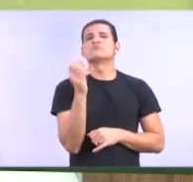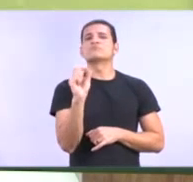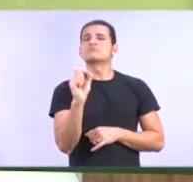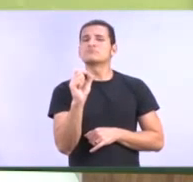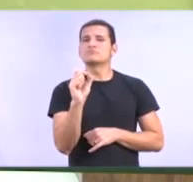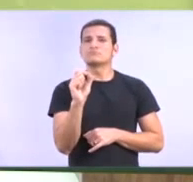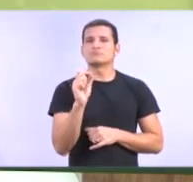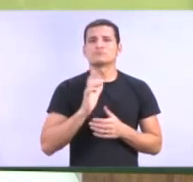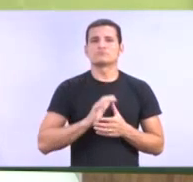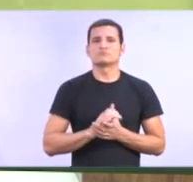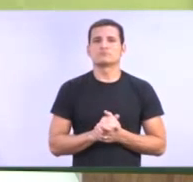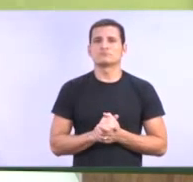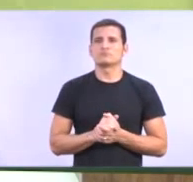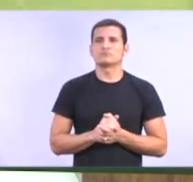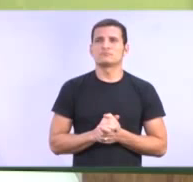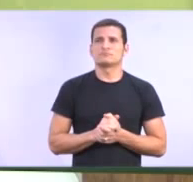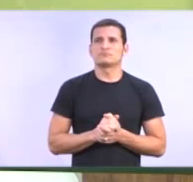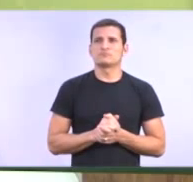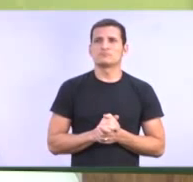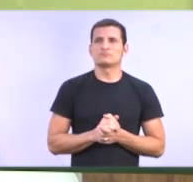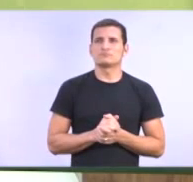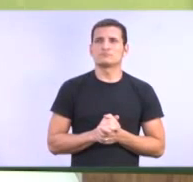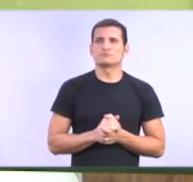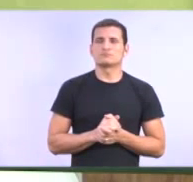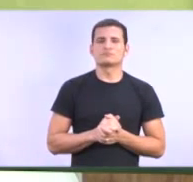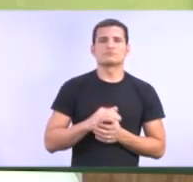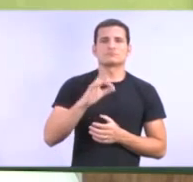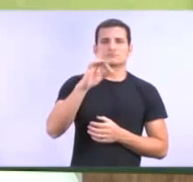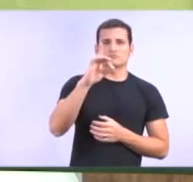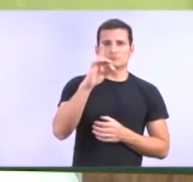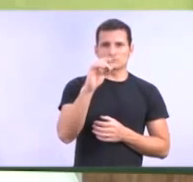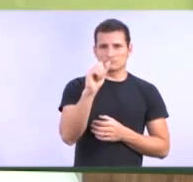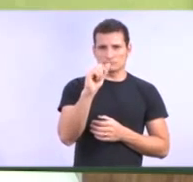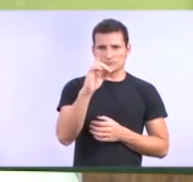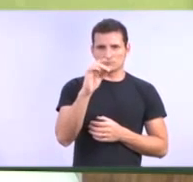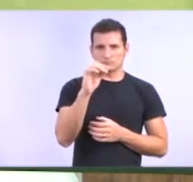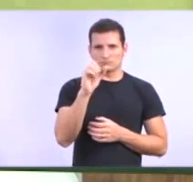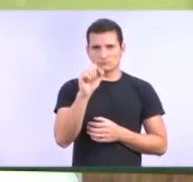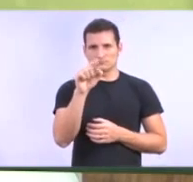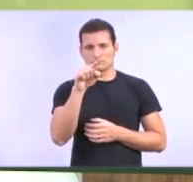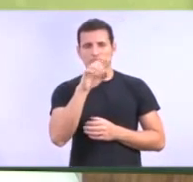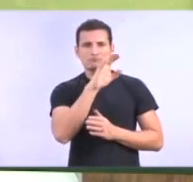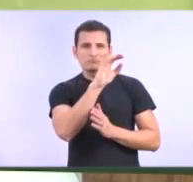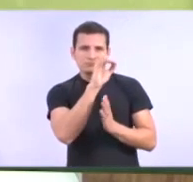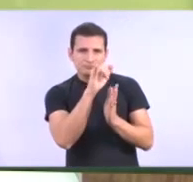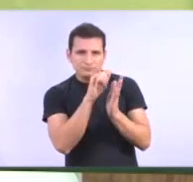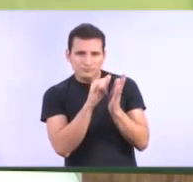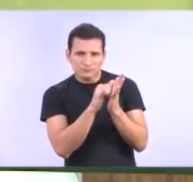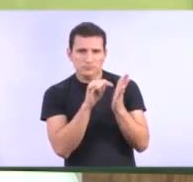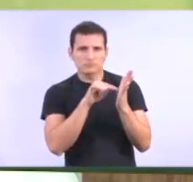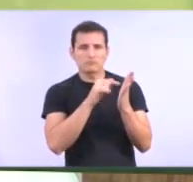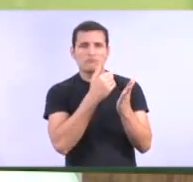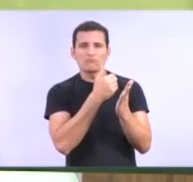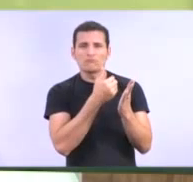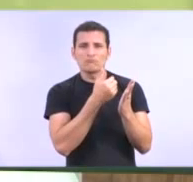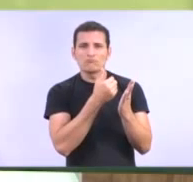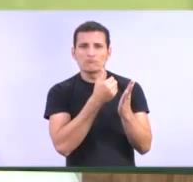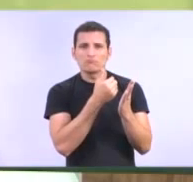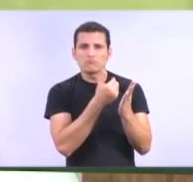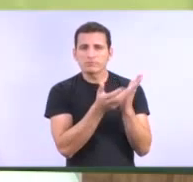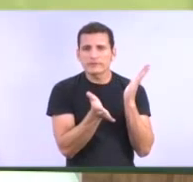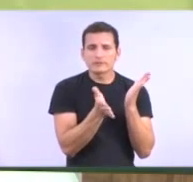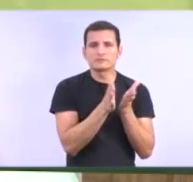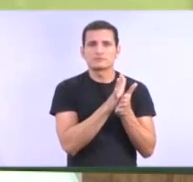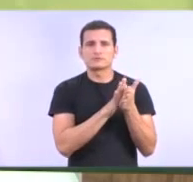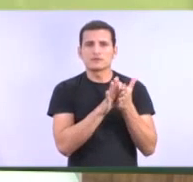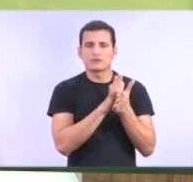quer que não perca os dados que você está baixando, eles não se percam de alguma forma, ou